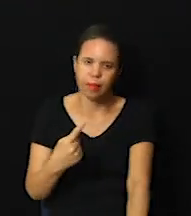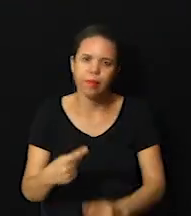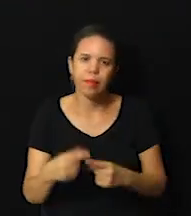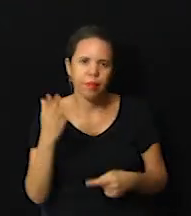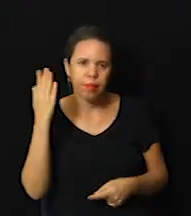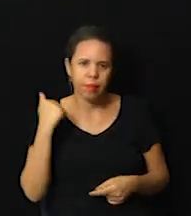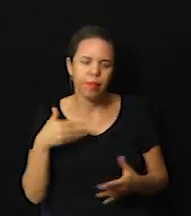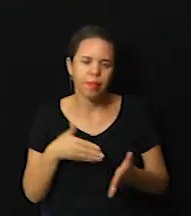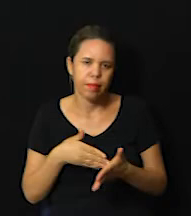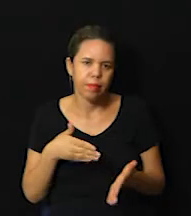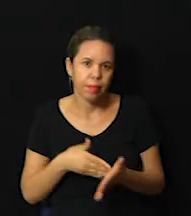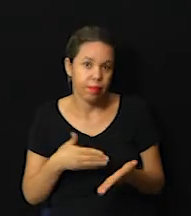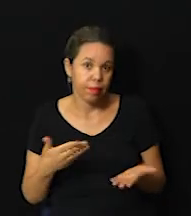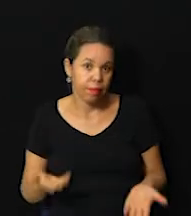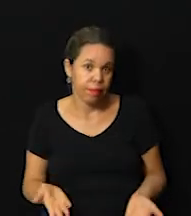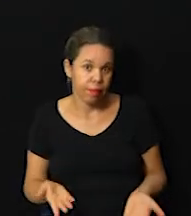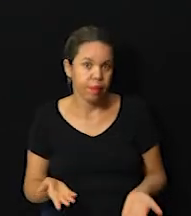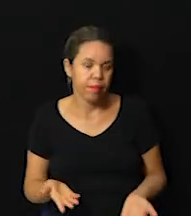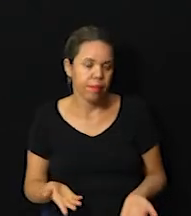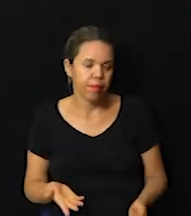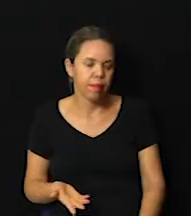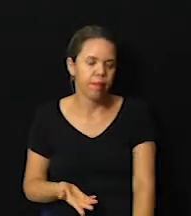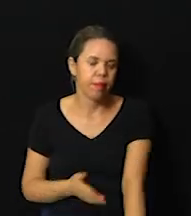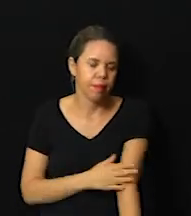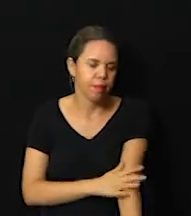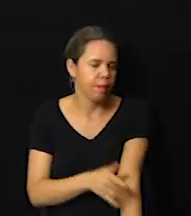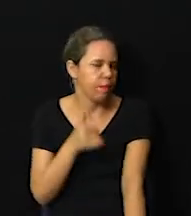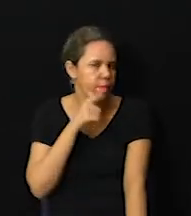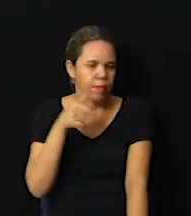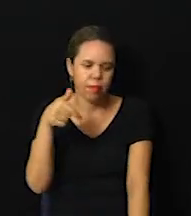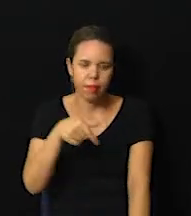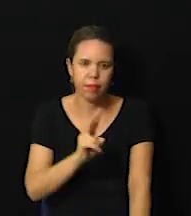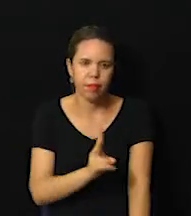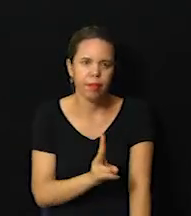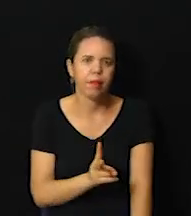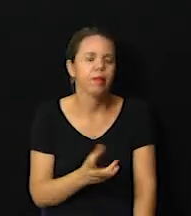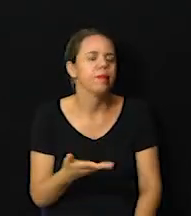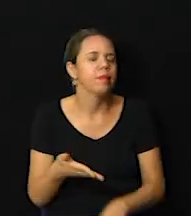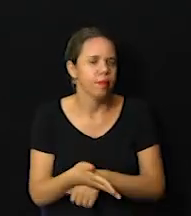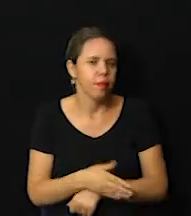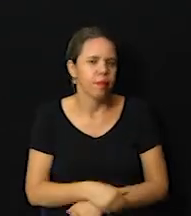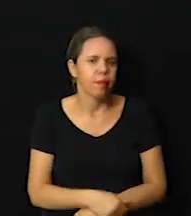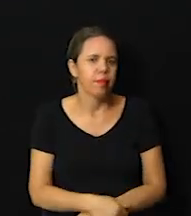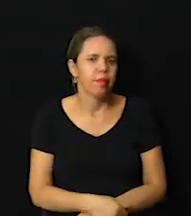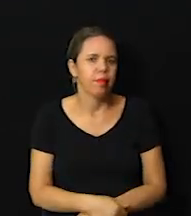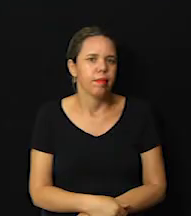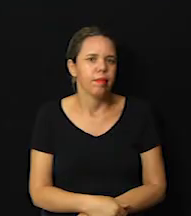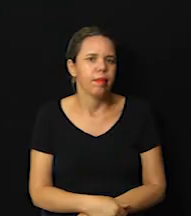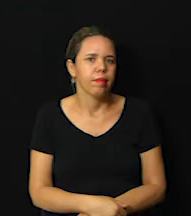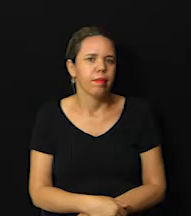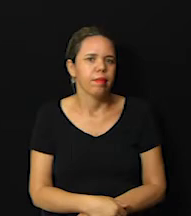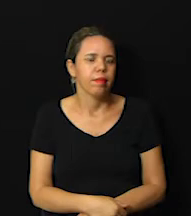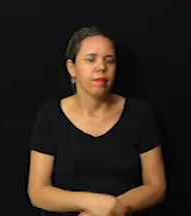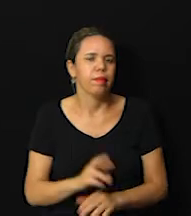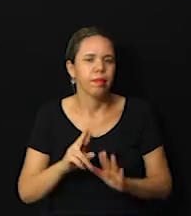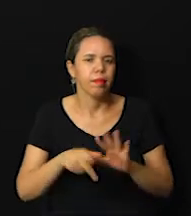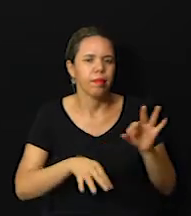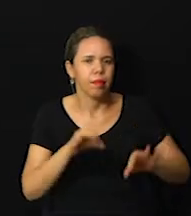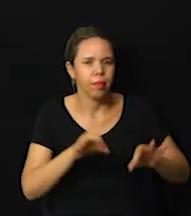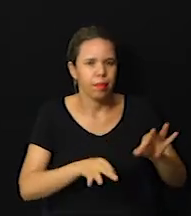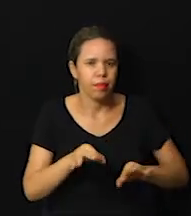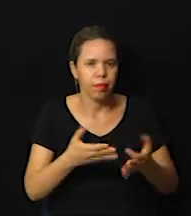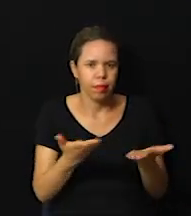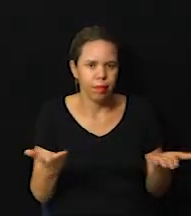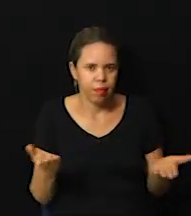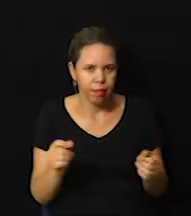sabe das limitações que eles, né, não consegue estar vindo sempre, mas são bem participativos. É, são várias oficinas que